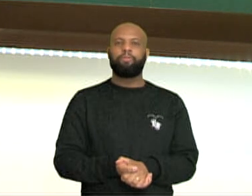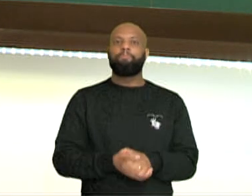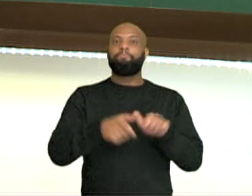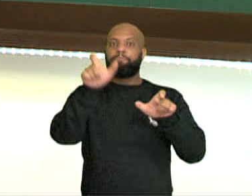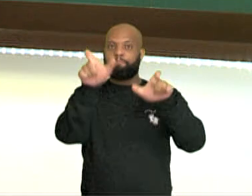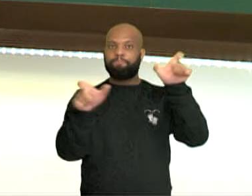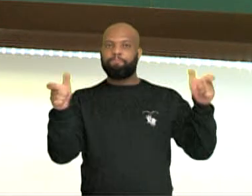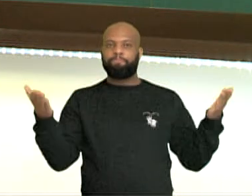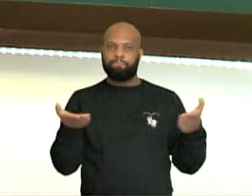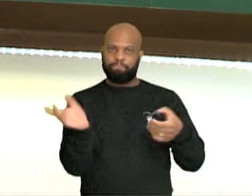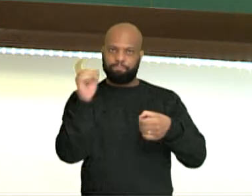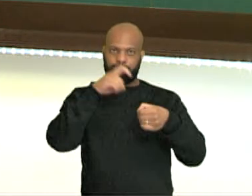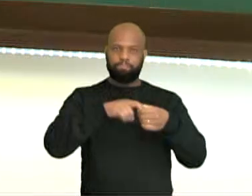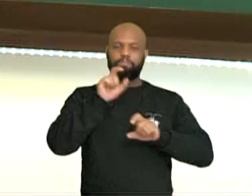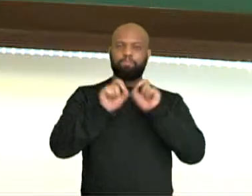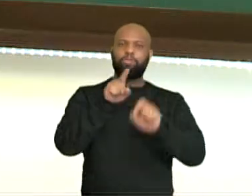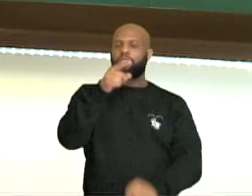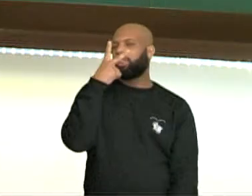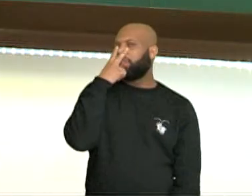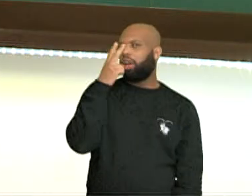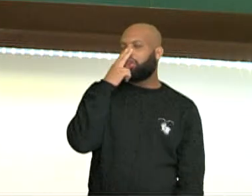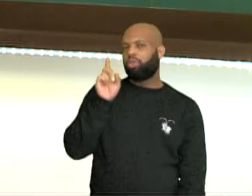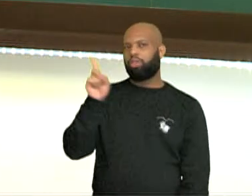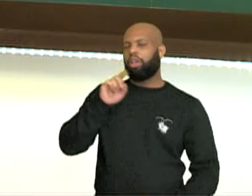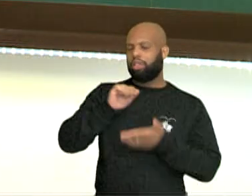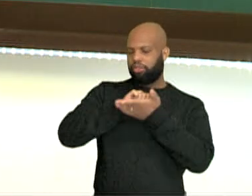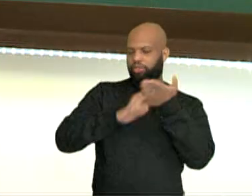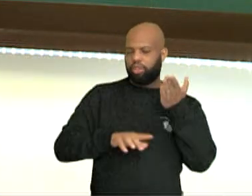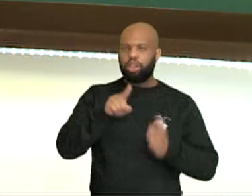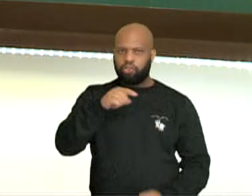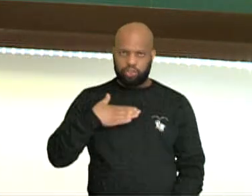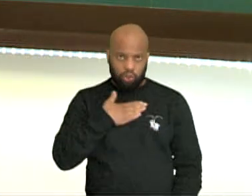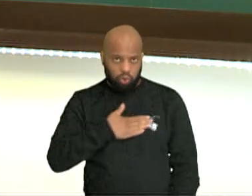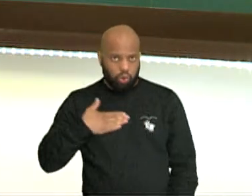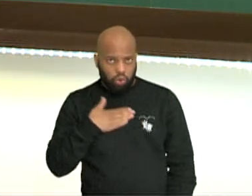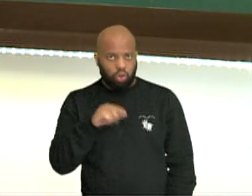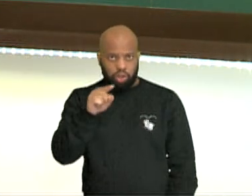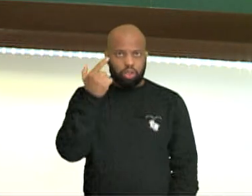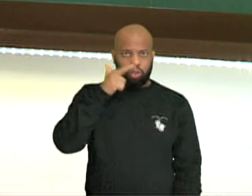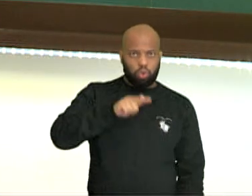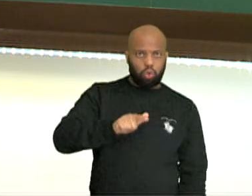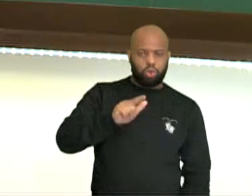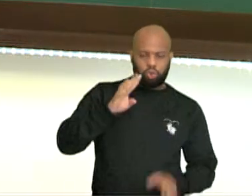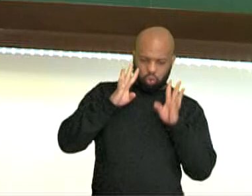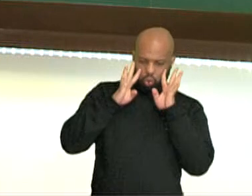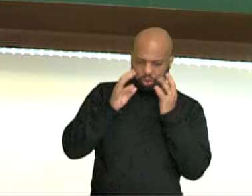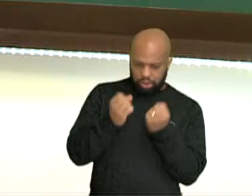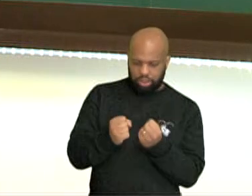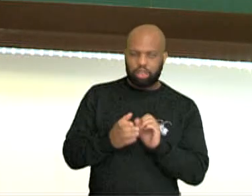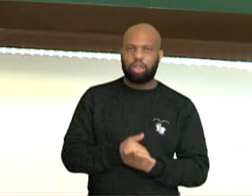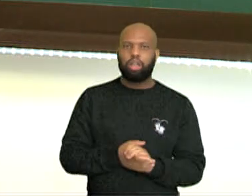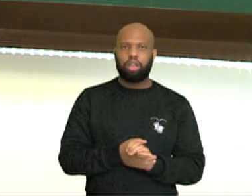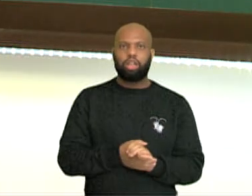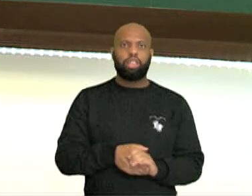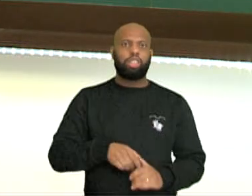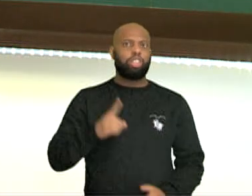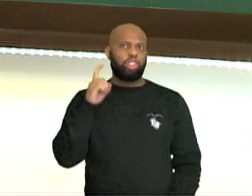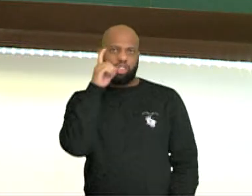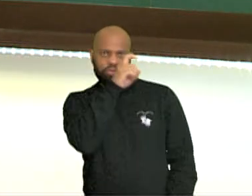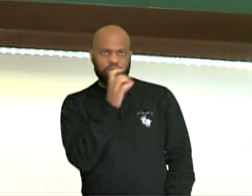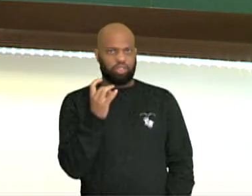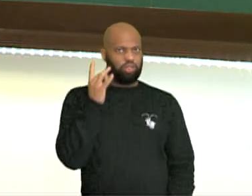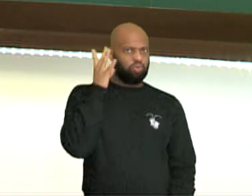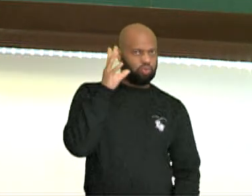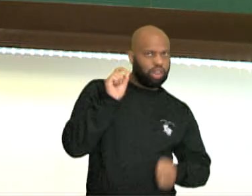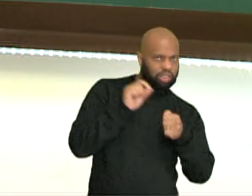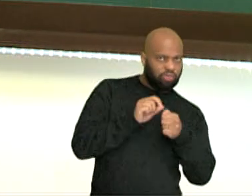Pessoal, voltamos. O que vocês acharam da atividade? Gostaram? Conseguiram se concentrar? Foi muito difícil